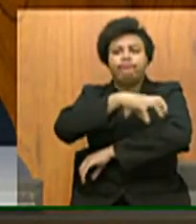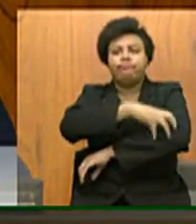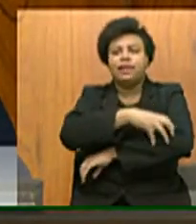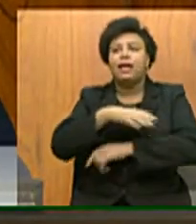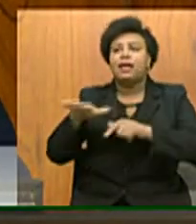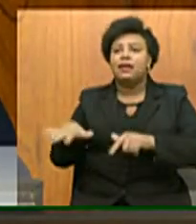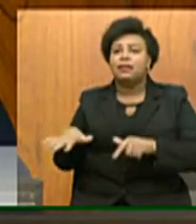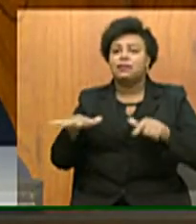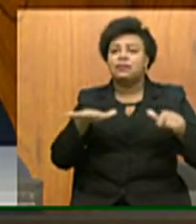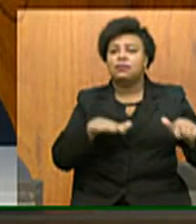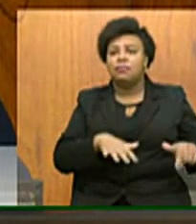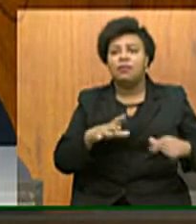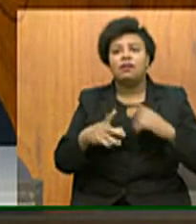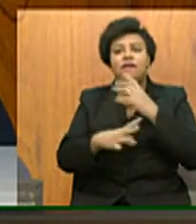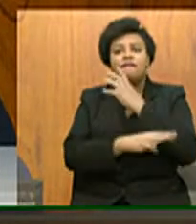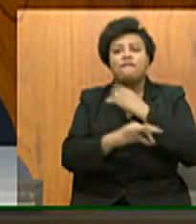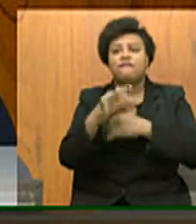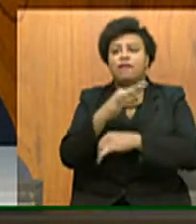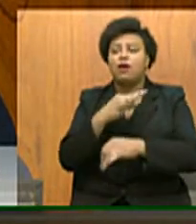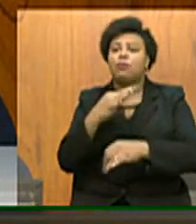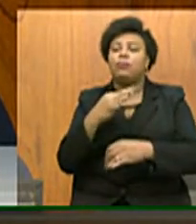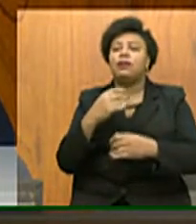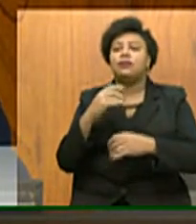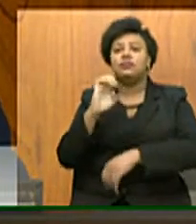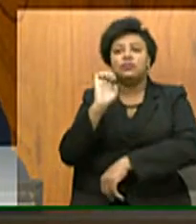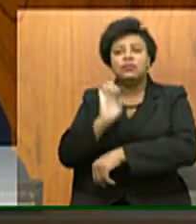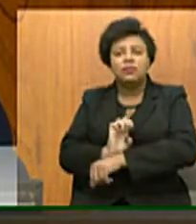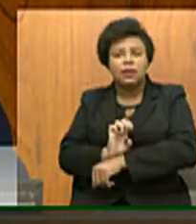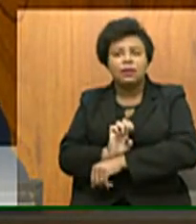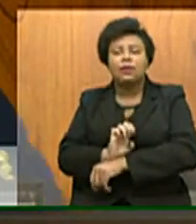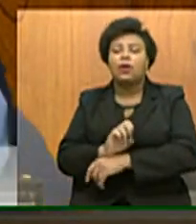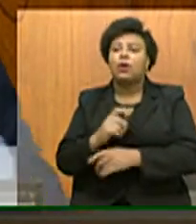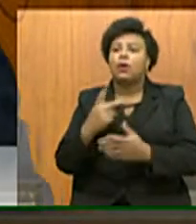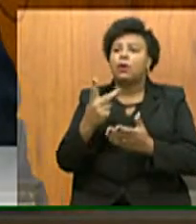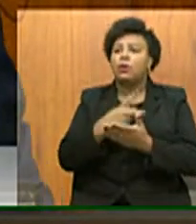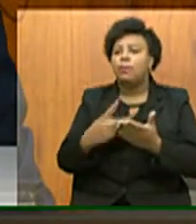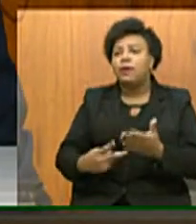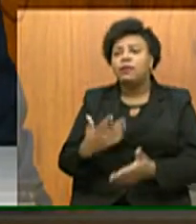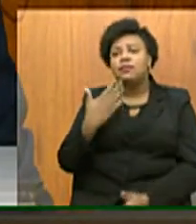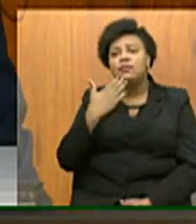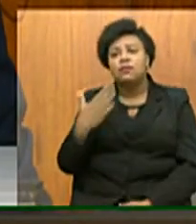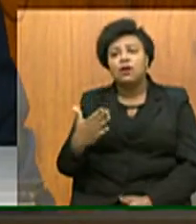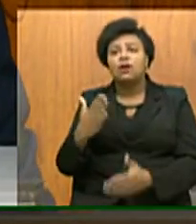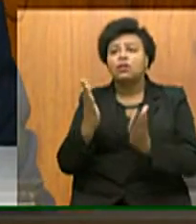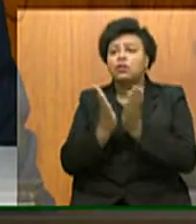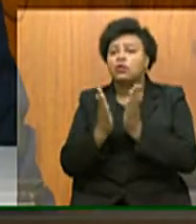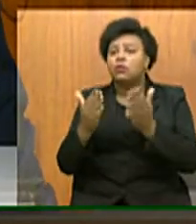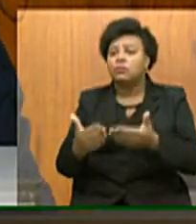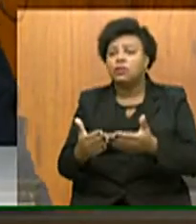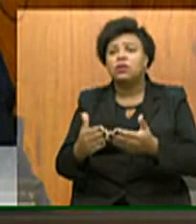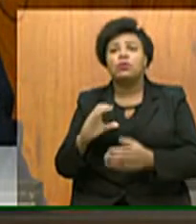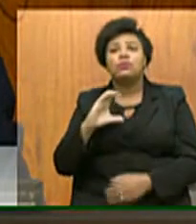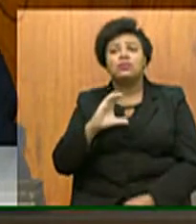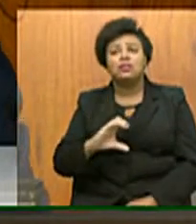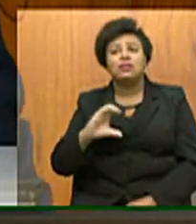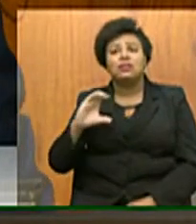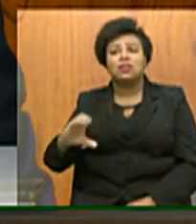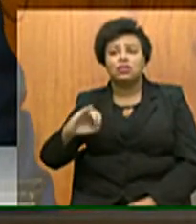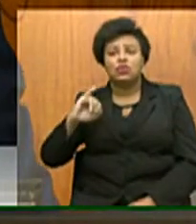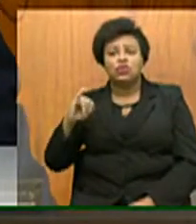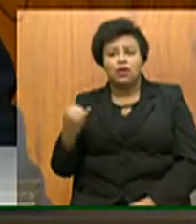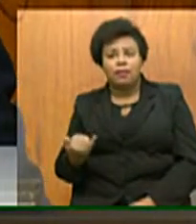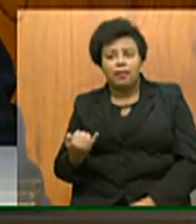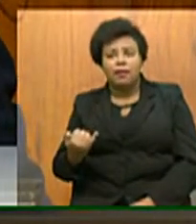a Semana Farroupilha de Esteio. Com parecer favorável da Comissão de Constituição e